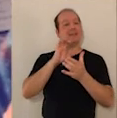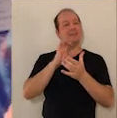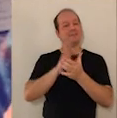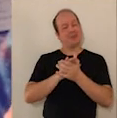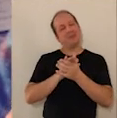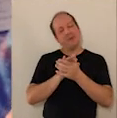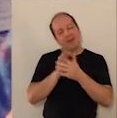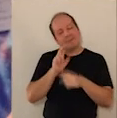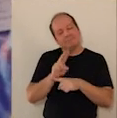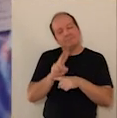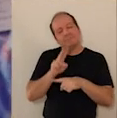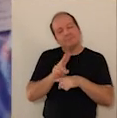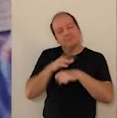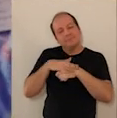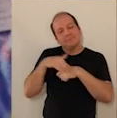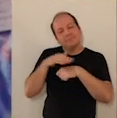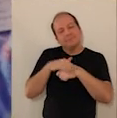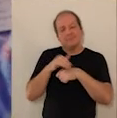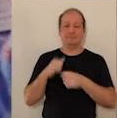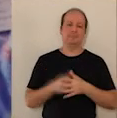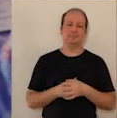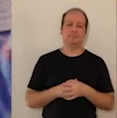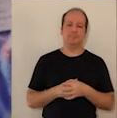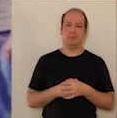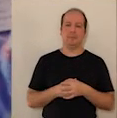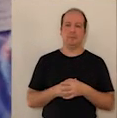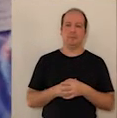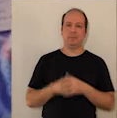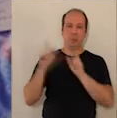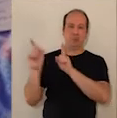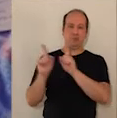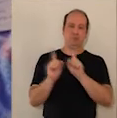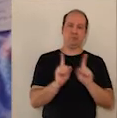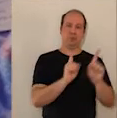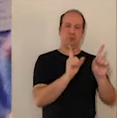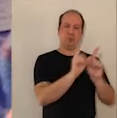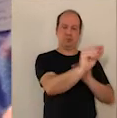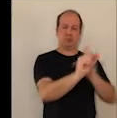conforto. Sai Mosca e Corvino.